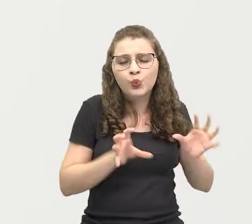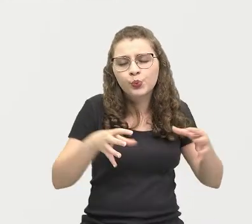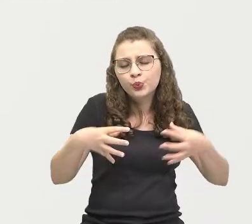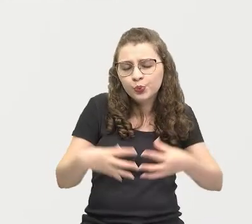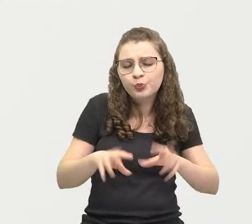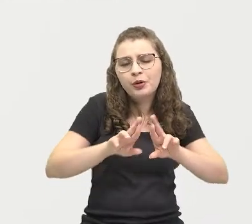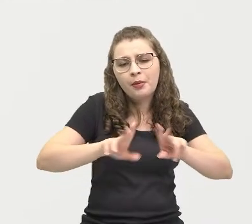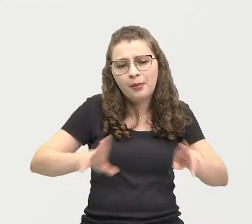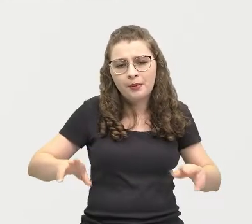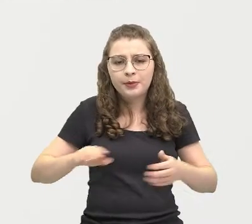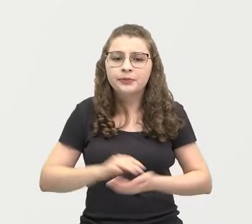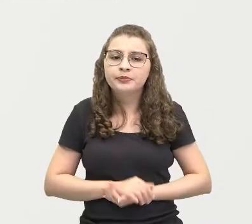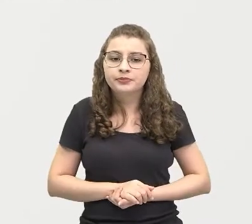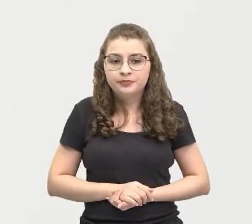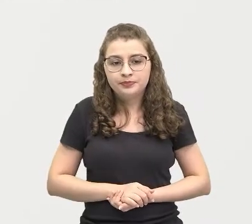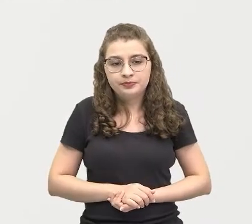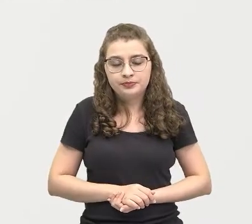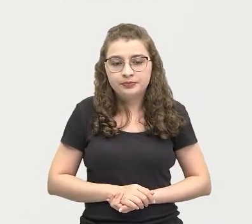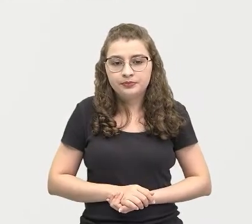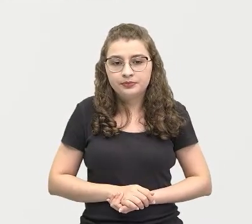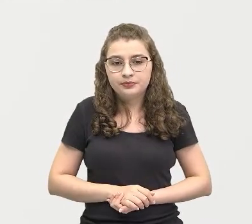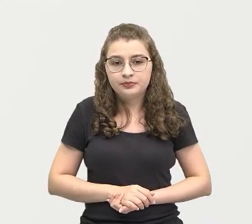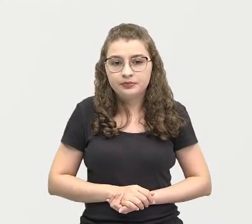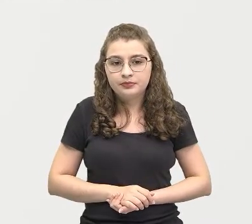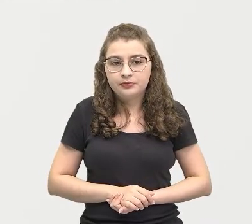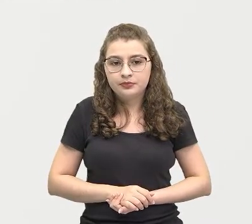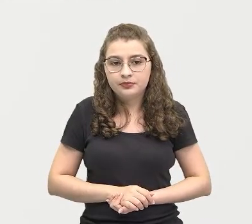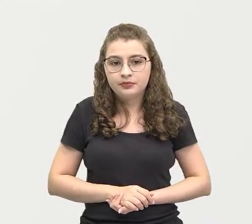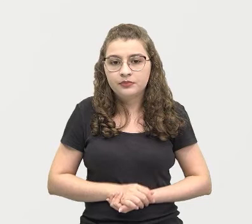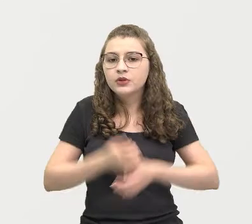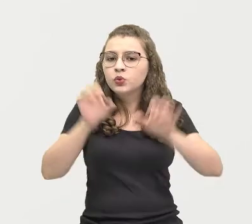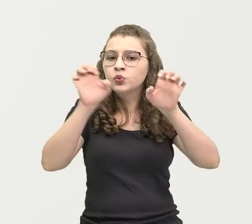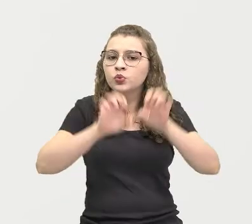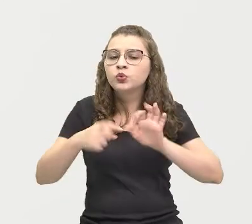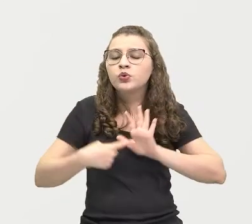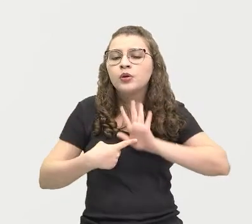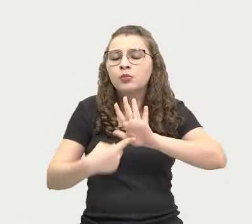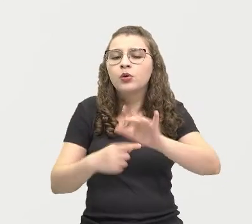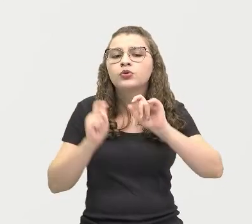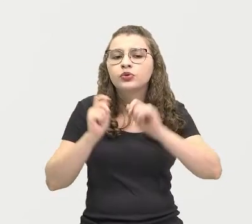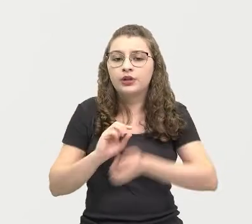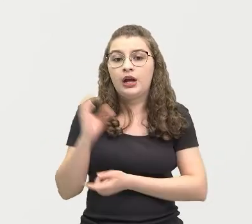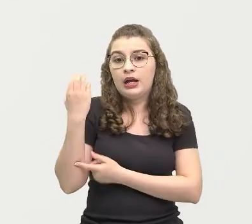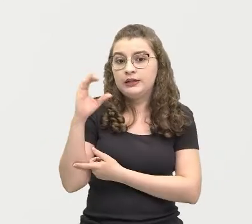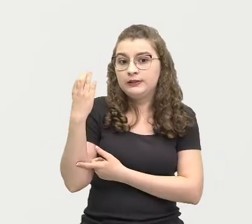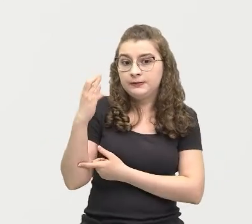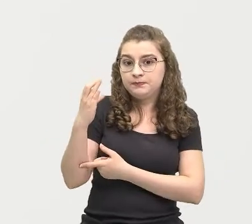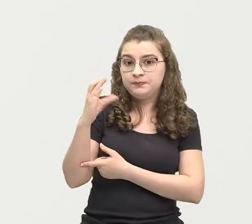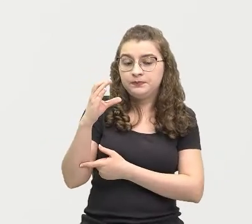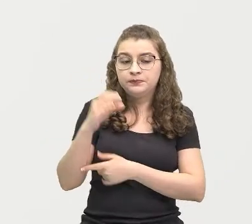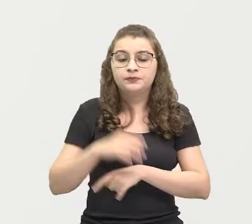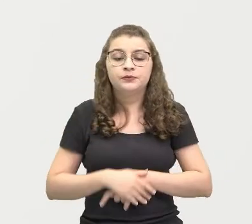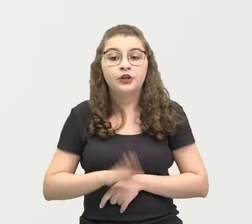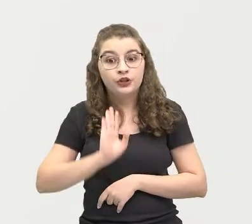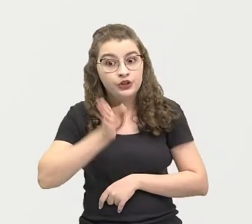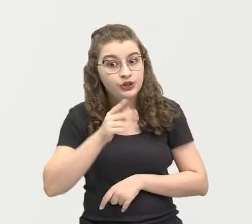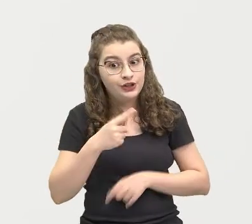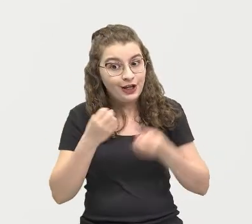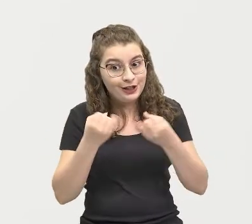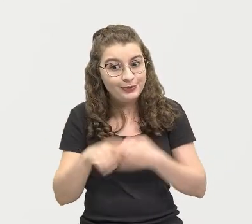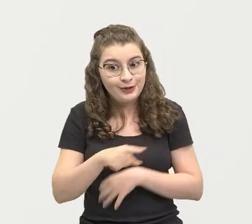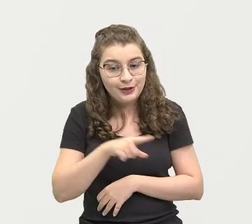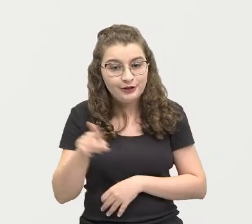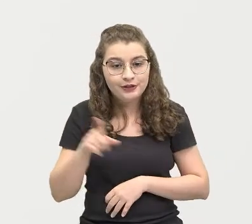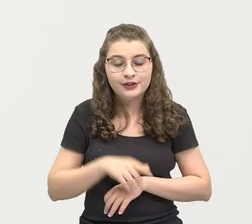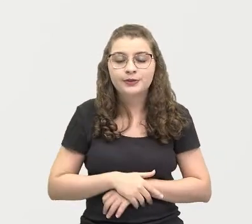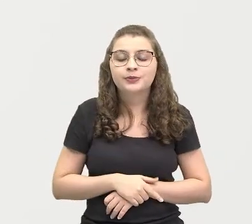mais. Prosseguindo. Os Sertões, sua estrutura revela a formação científica positivista, já falei aqui, ele